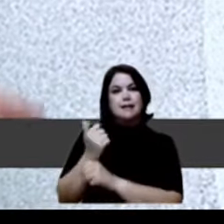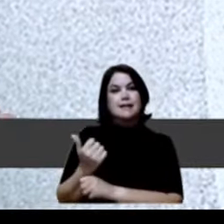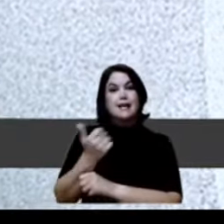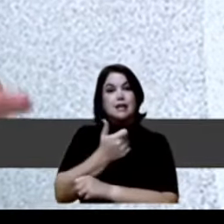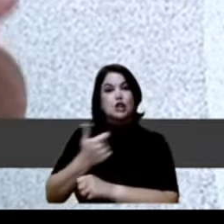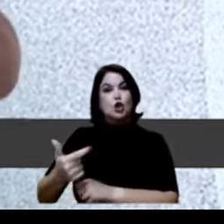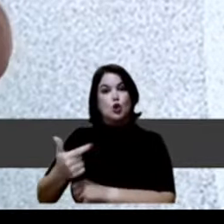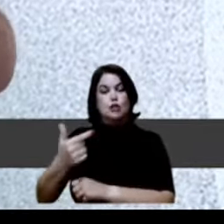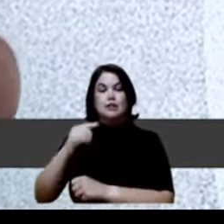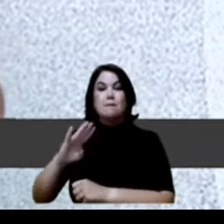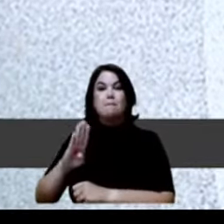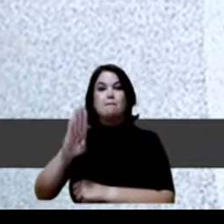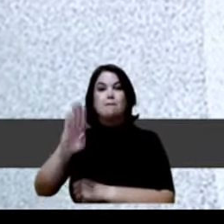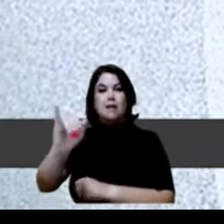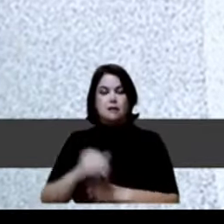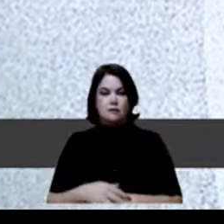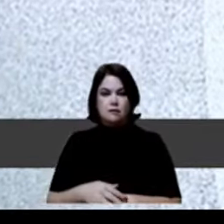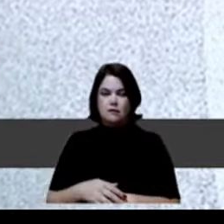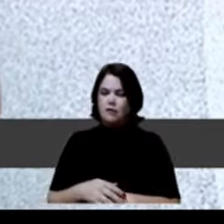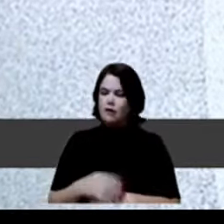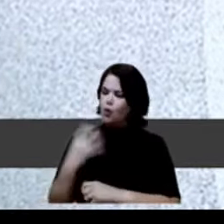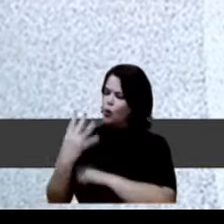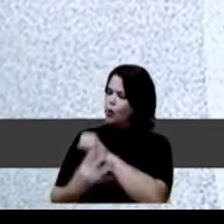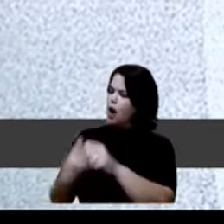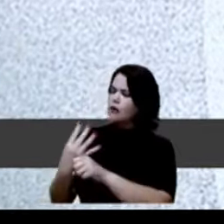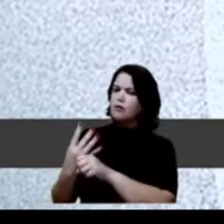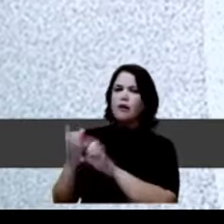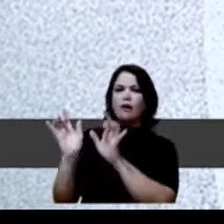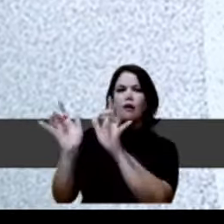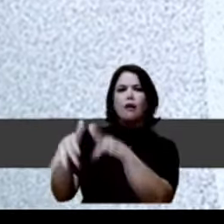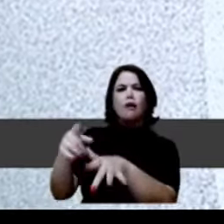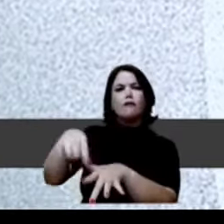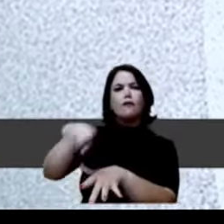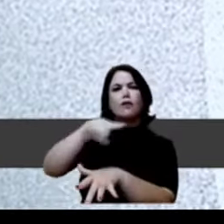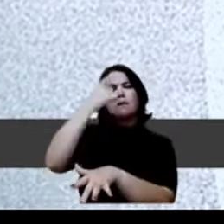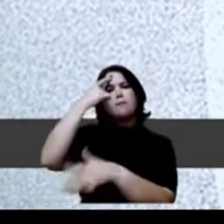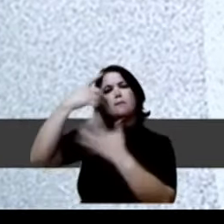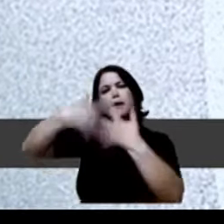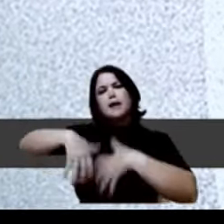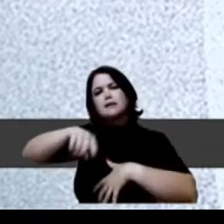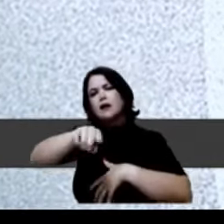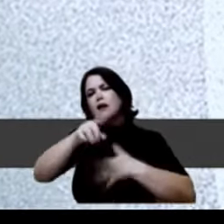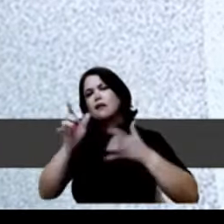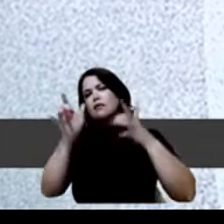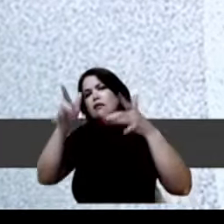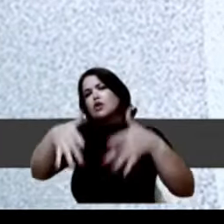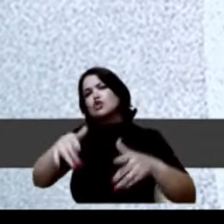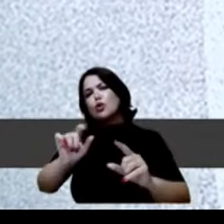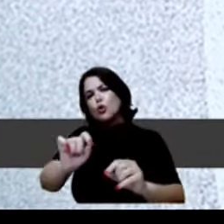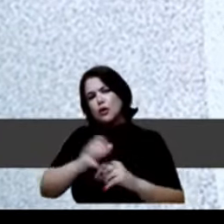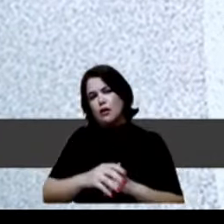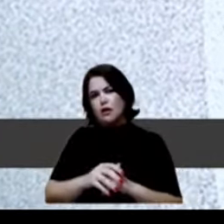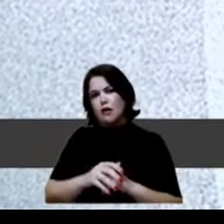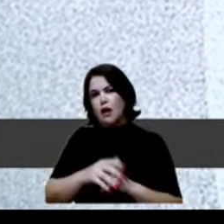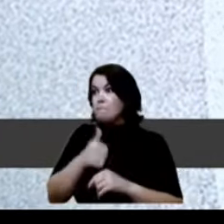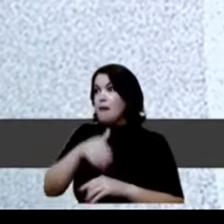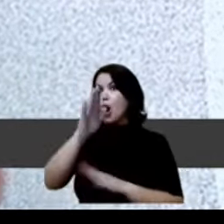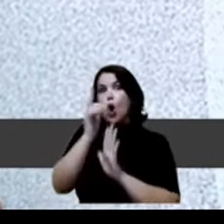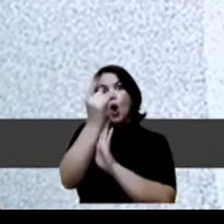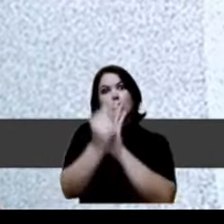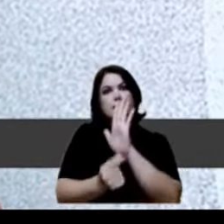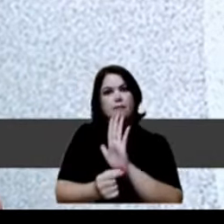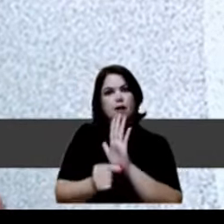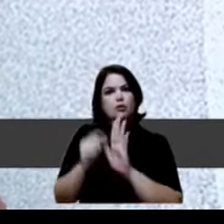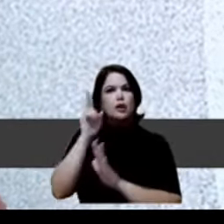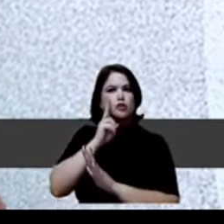Em 4 anos, qual é o legado que ele deixou? Tenta pensar, você que está assistindo. com maior orçamento da história. E pior, ano